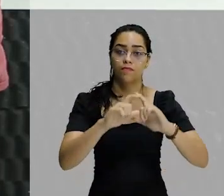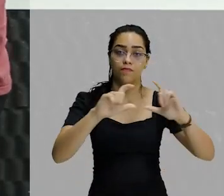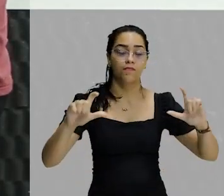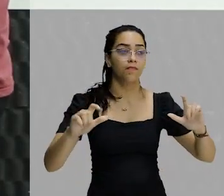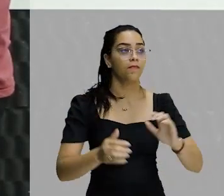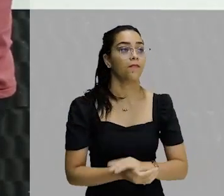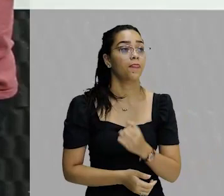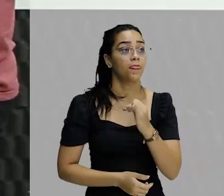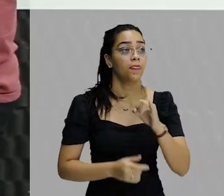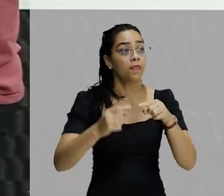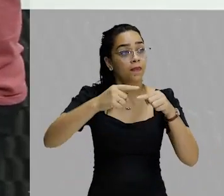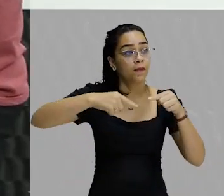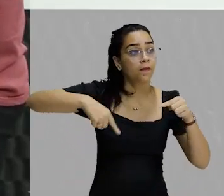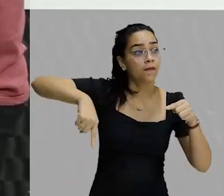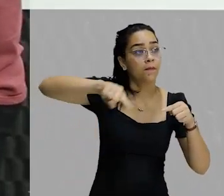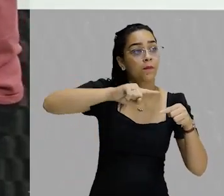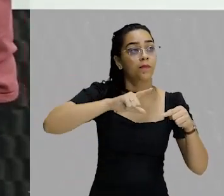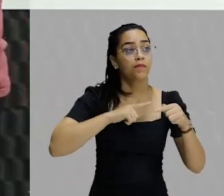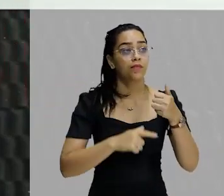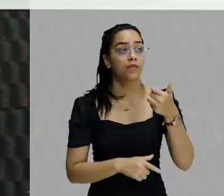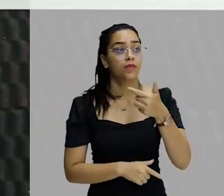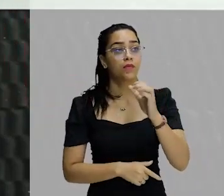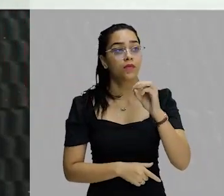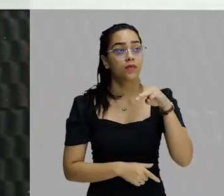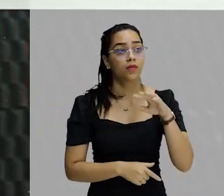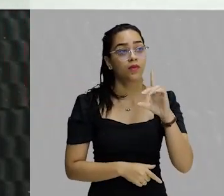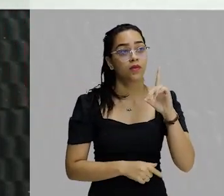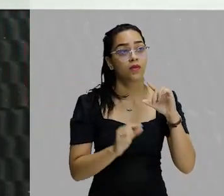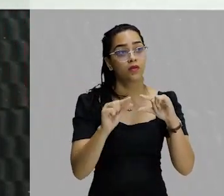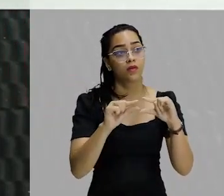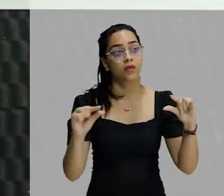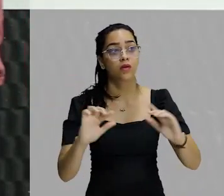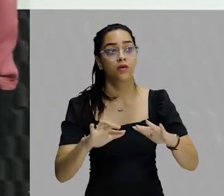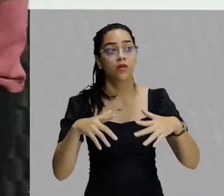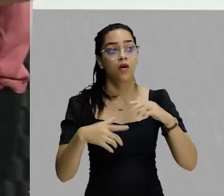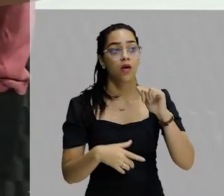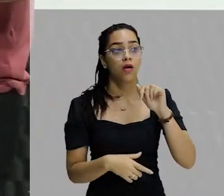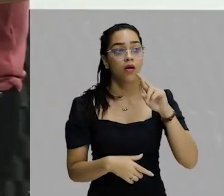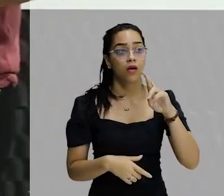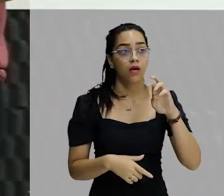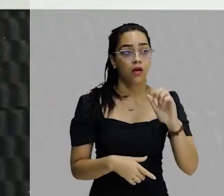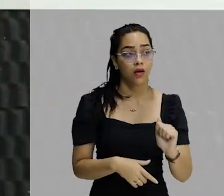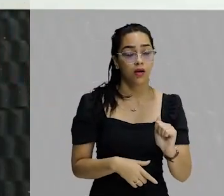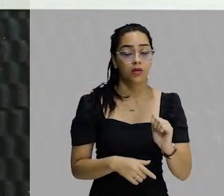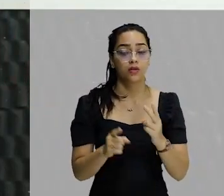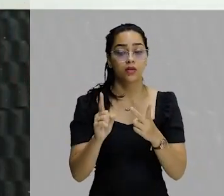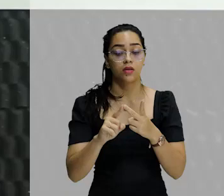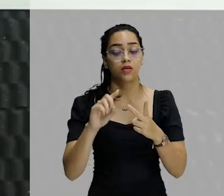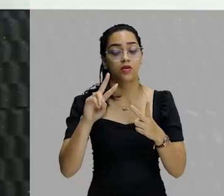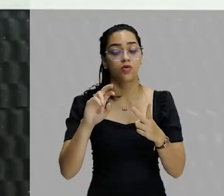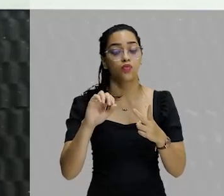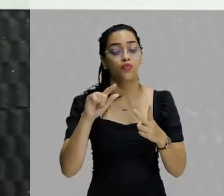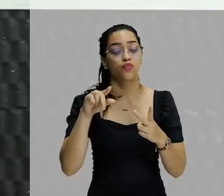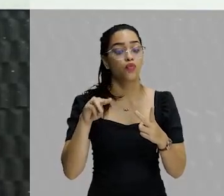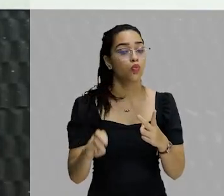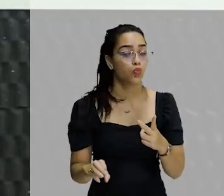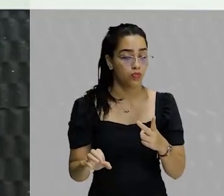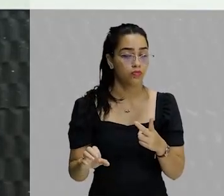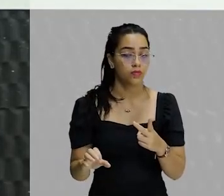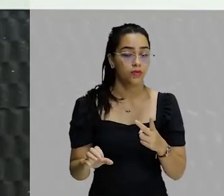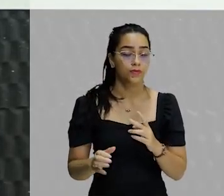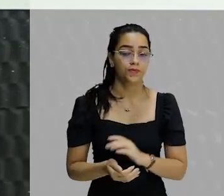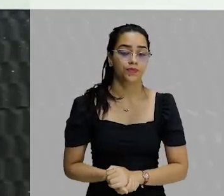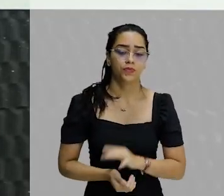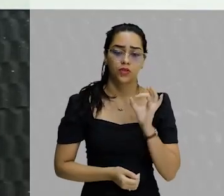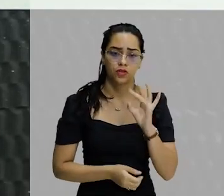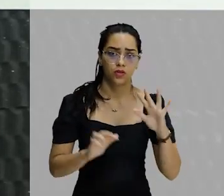esfera tem 12 centímetros de diâmetro, qual a área da superfície e o volume, certo? Beleza,